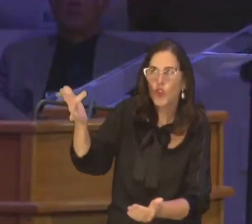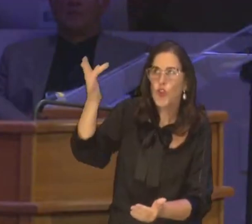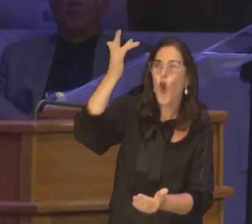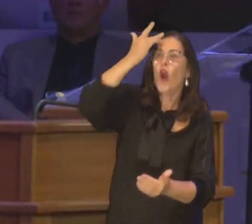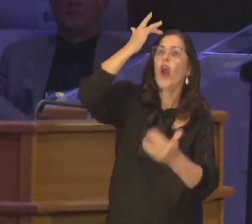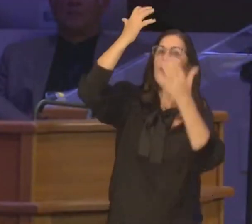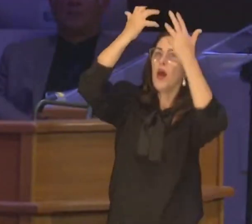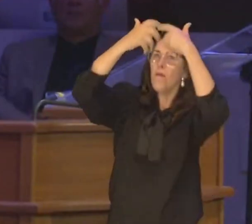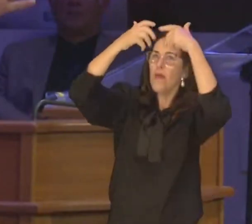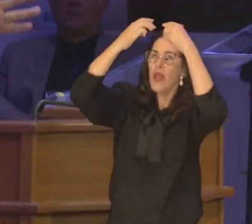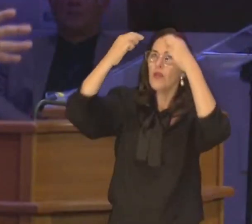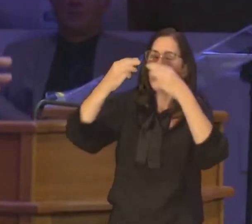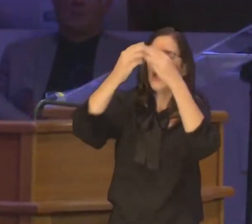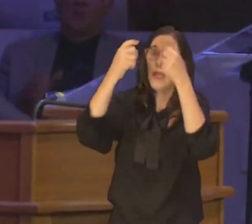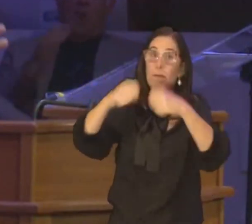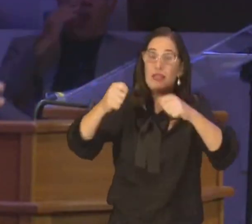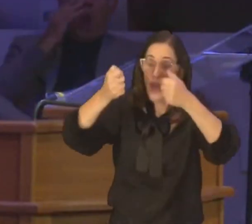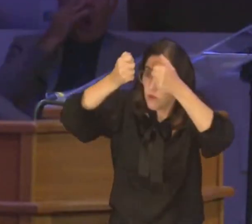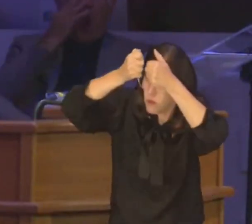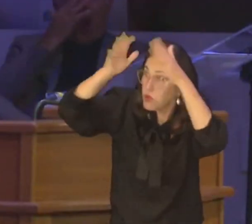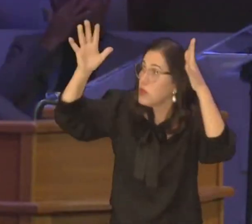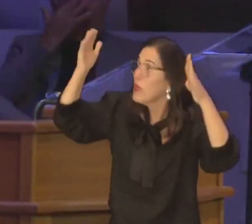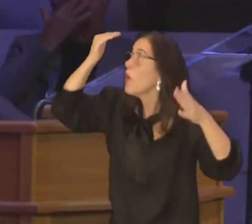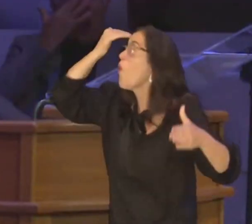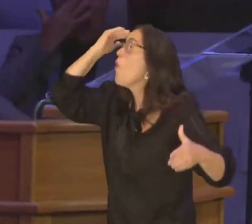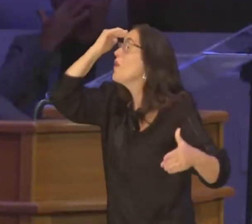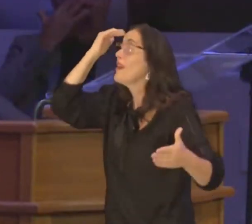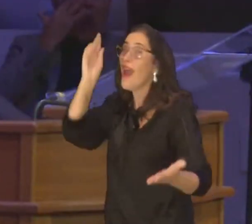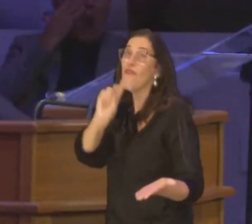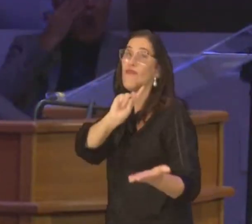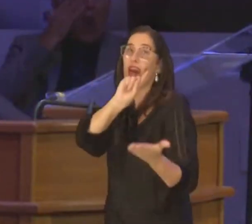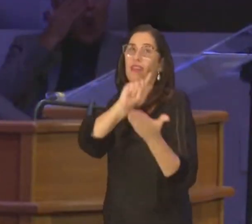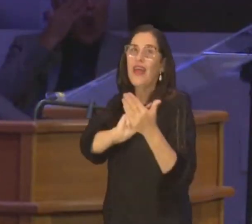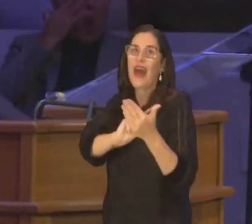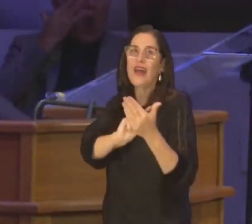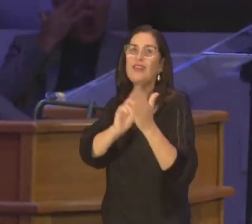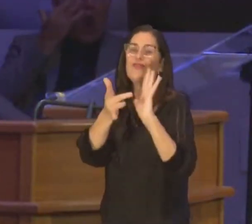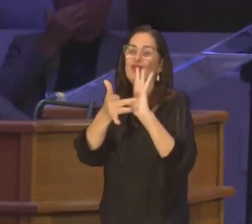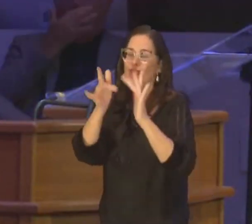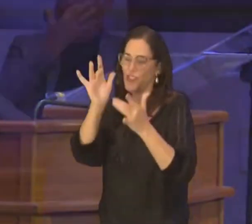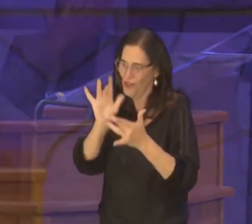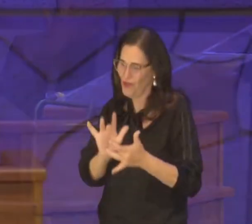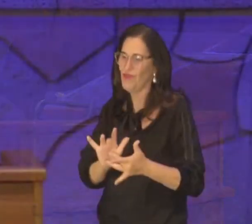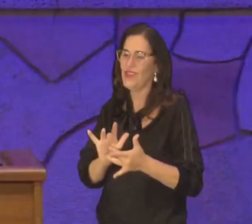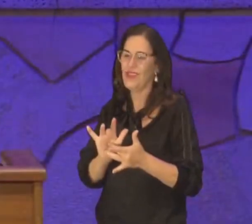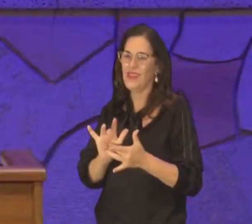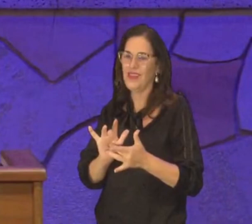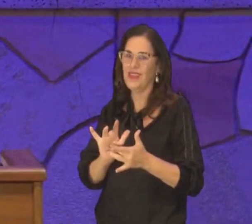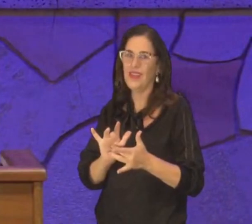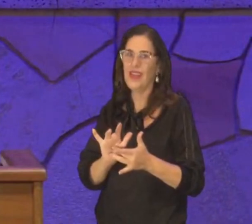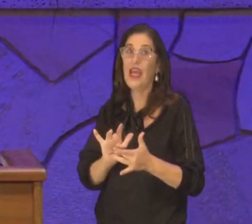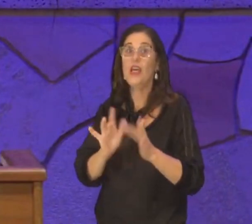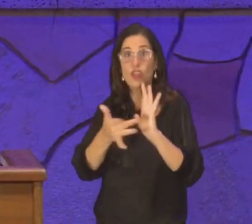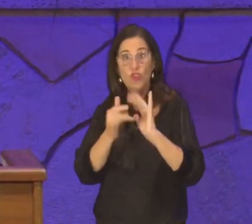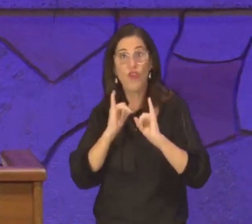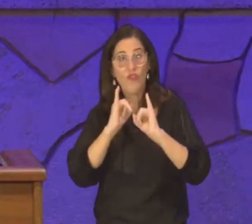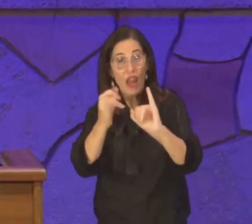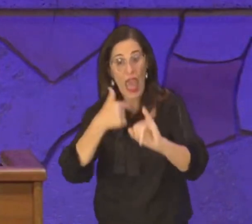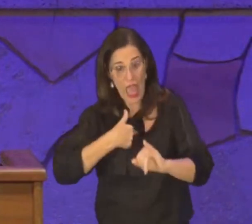que precisava ser aberta para compreender a realidade do Messias. Ele inclusive vai dizer: eu estive morto,